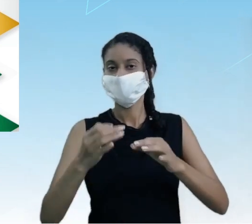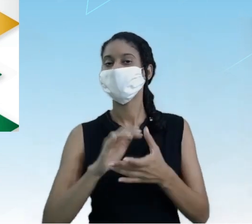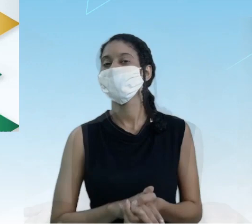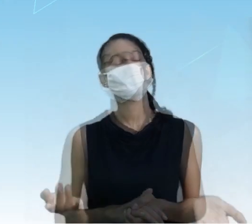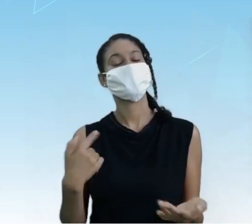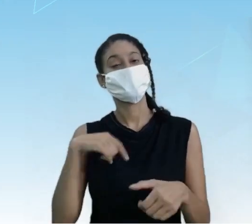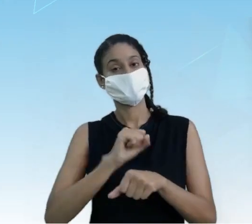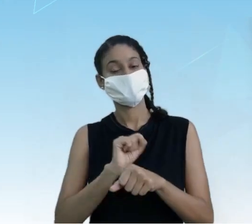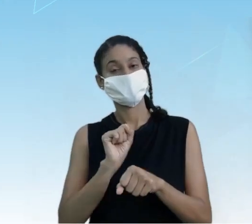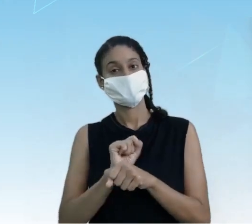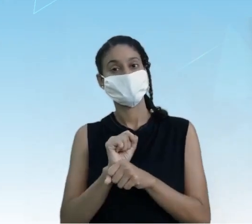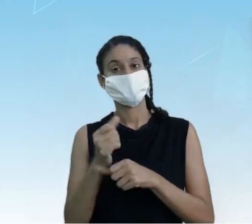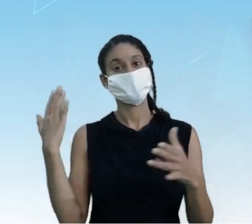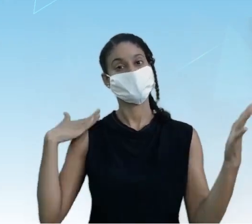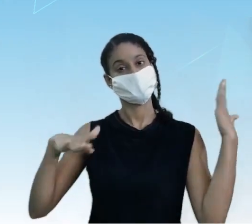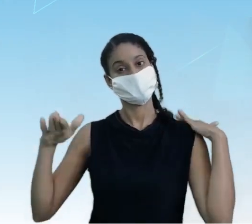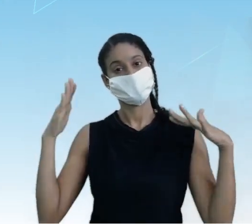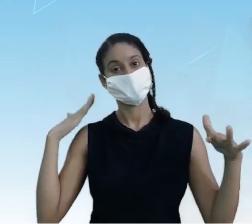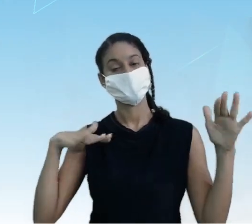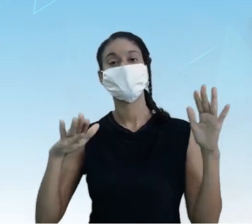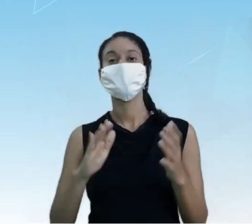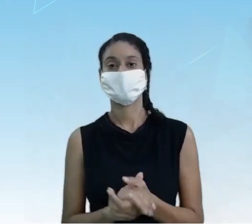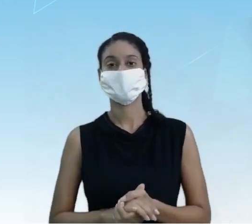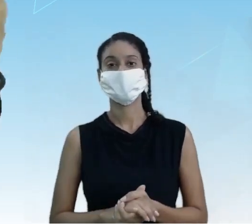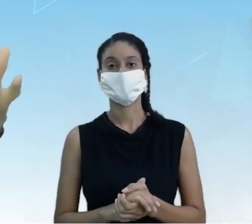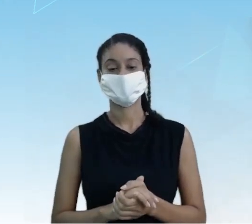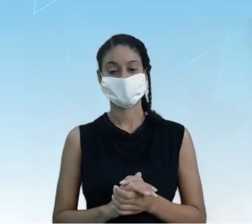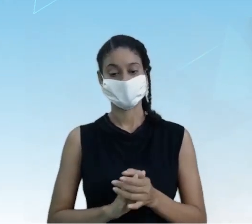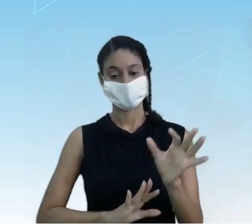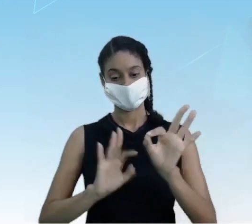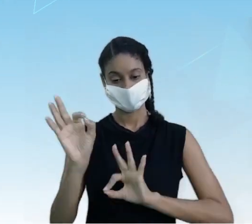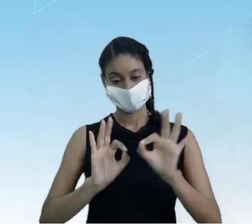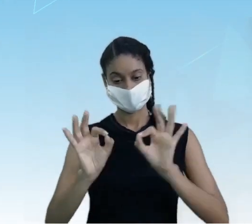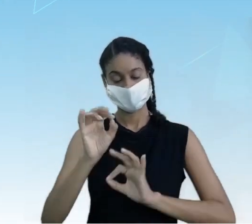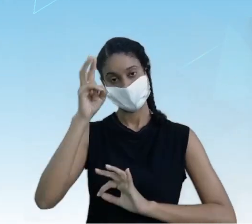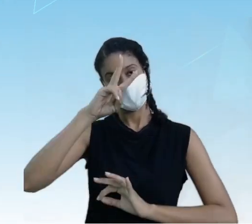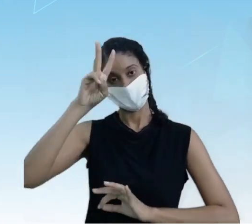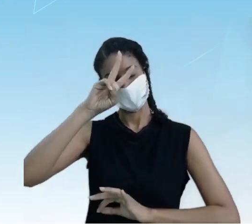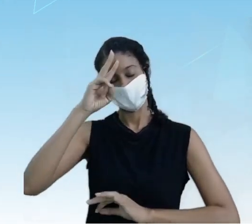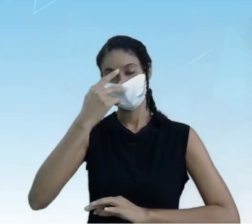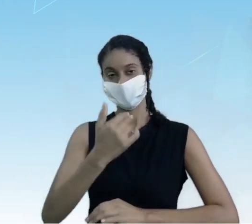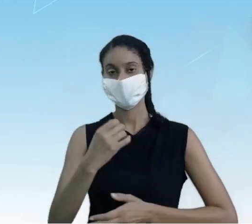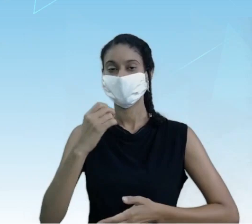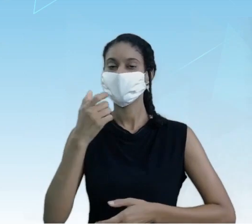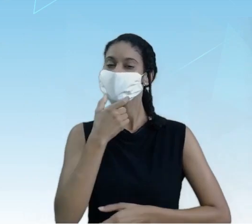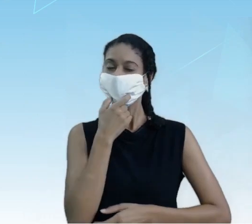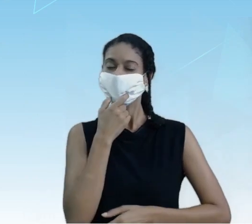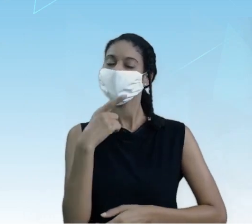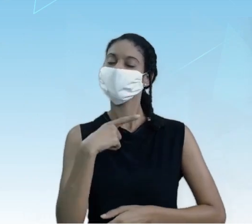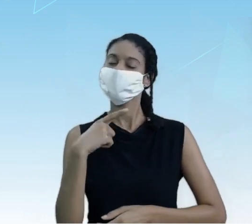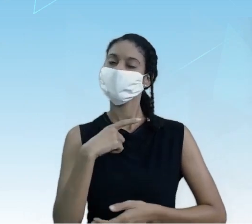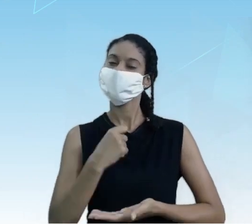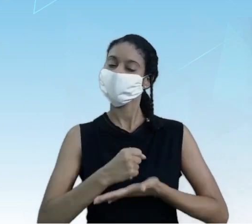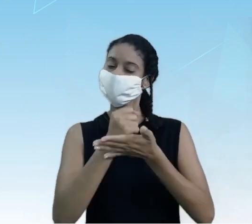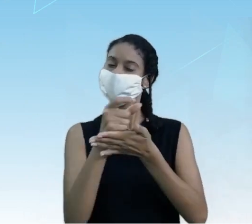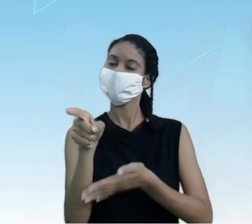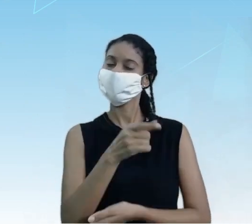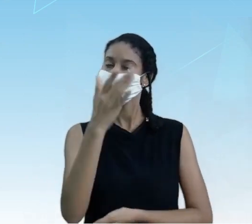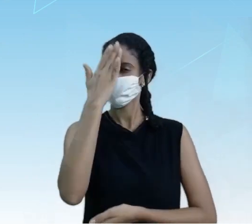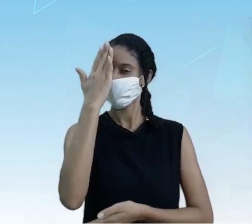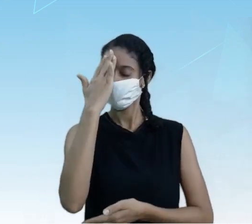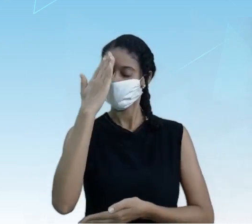Eu espero que esse passeio na construção histórica da língua inglesa tenha te ajudado a entender os processos